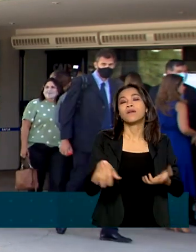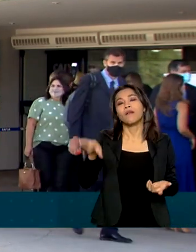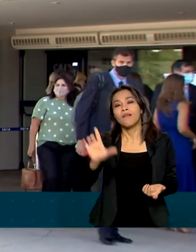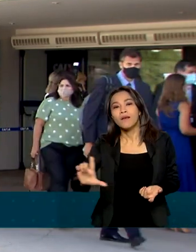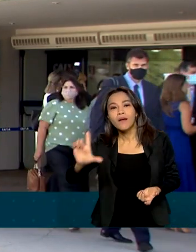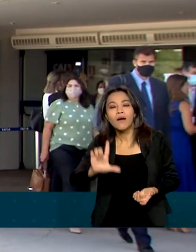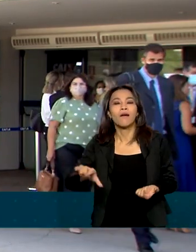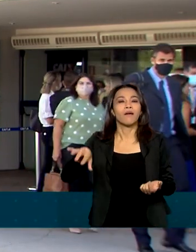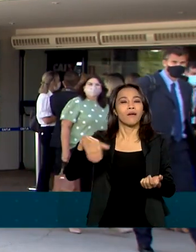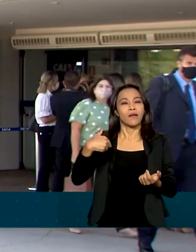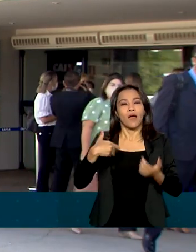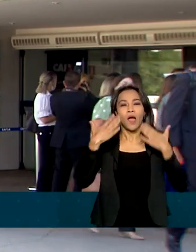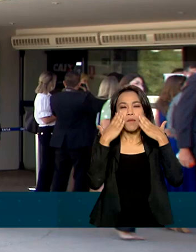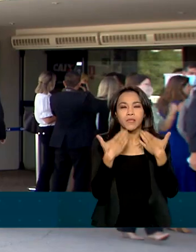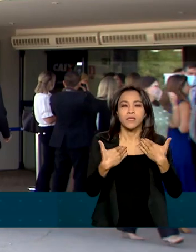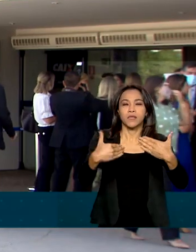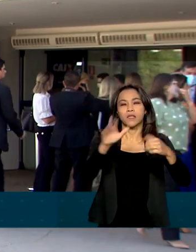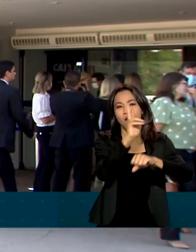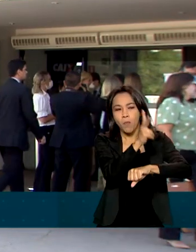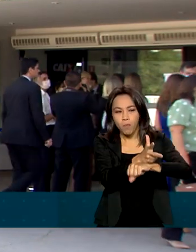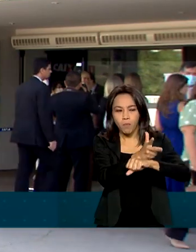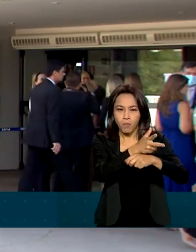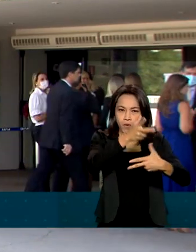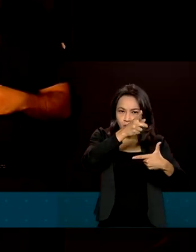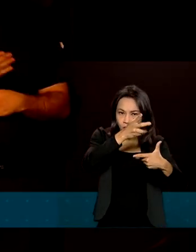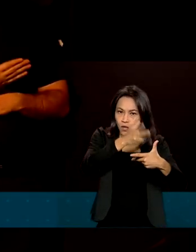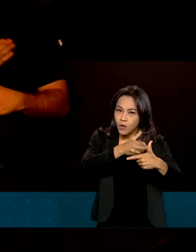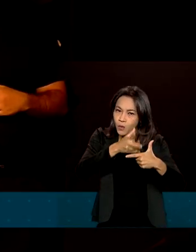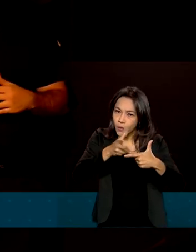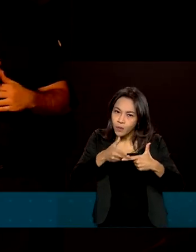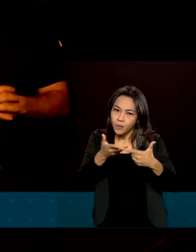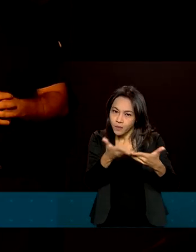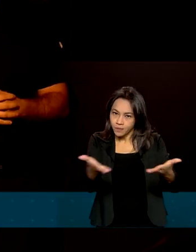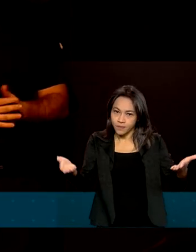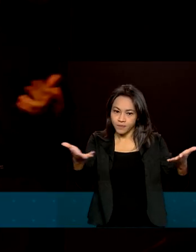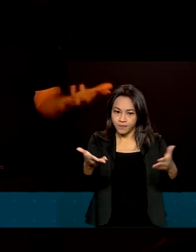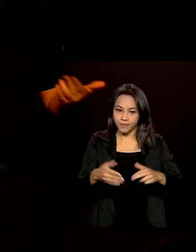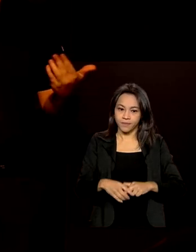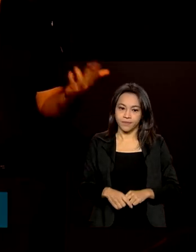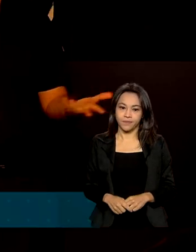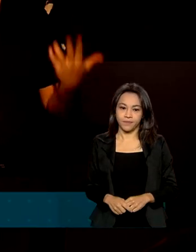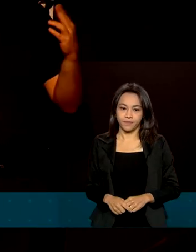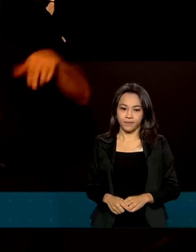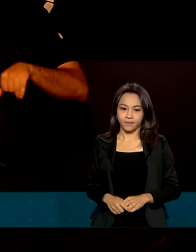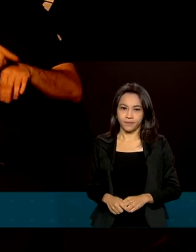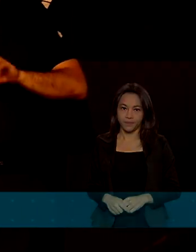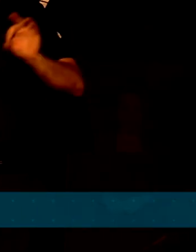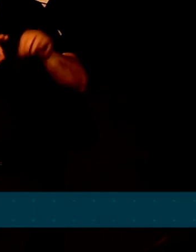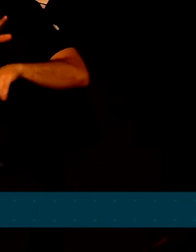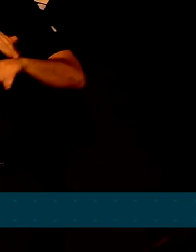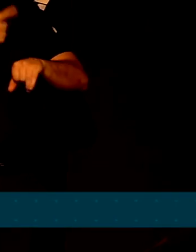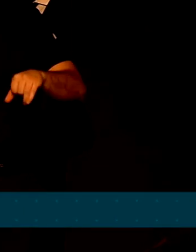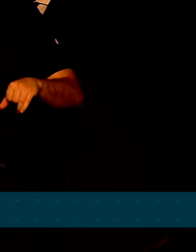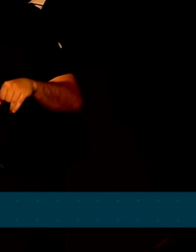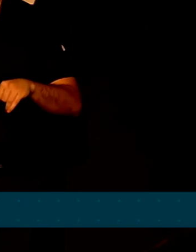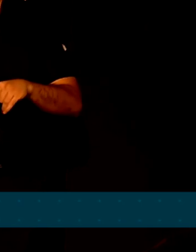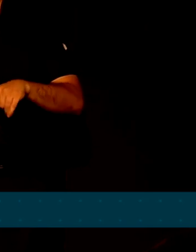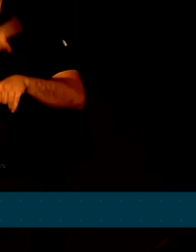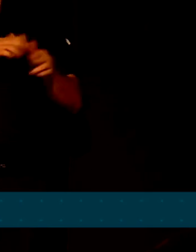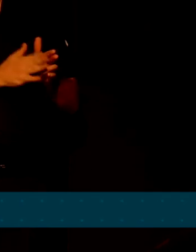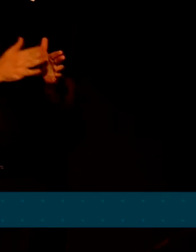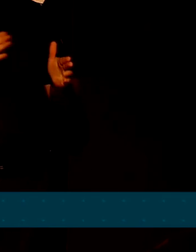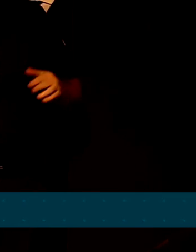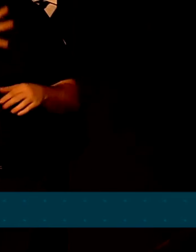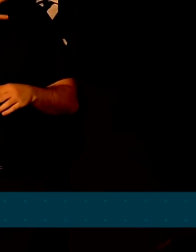da apresentação de documentários e curtas-metragens. Vamos prestigiar e trazer pessoas para verem a jornada,